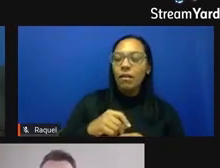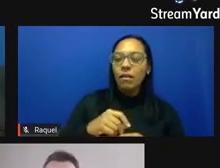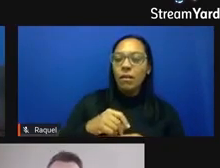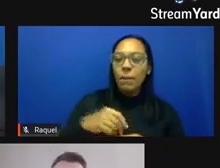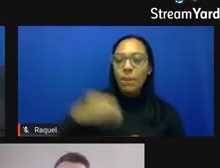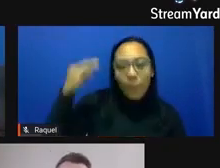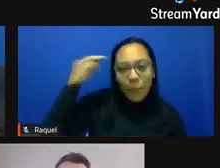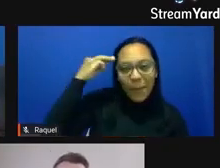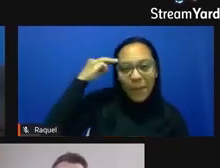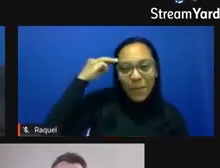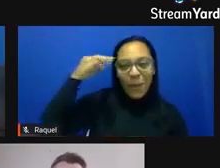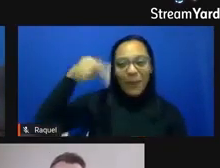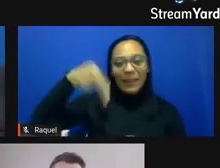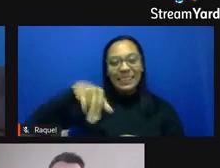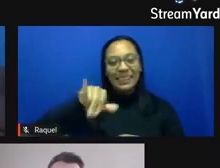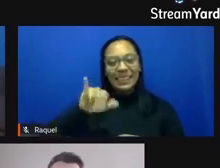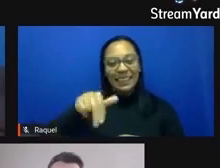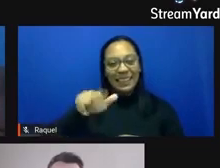E nós estamos aqui hoje com